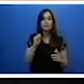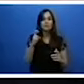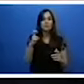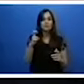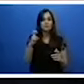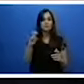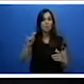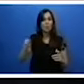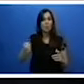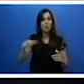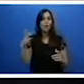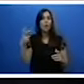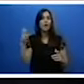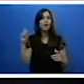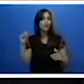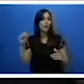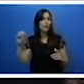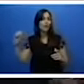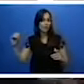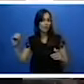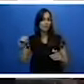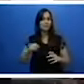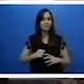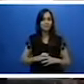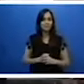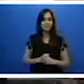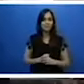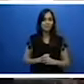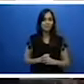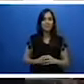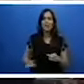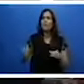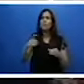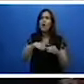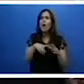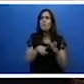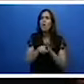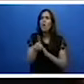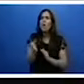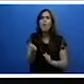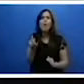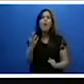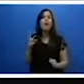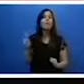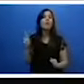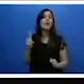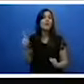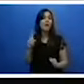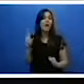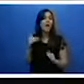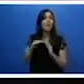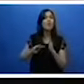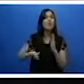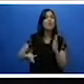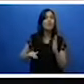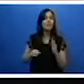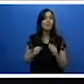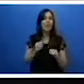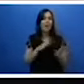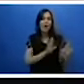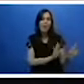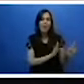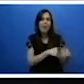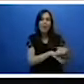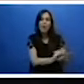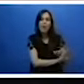R$ 485,80. Retornamos lá na pergunta: quantos reais ainda vão sobrar na poupança do Edgar?